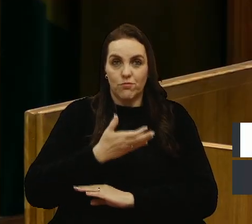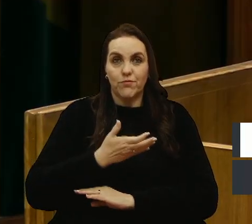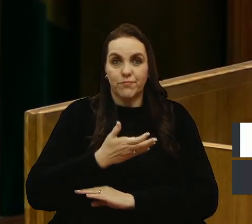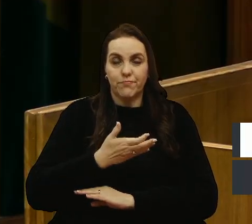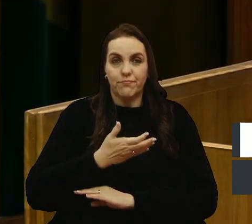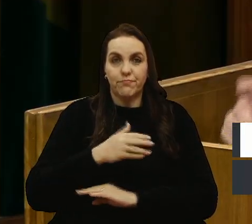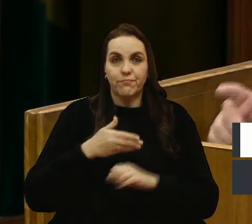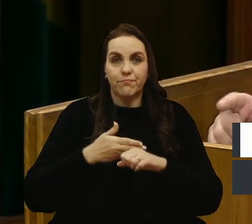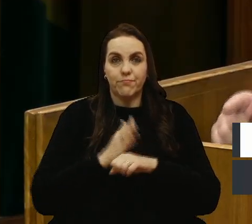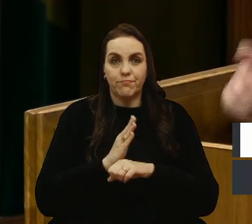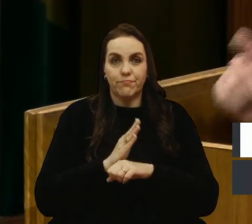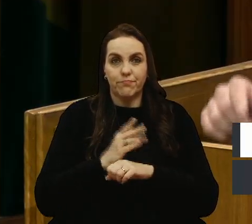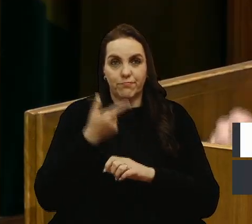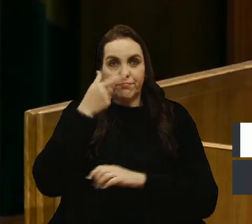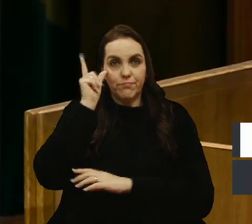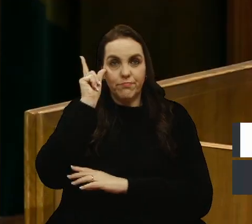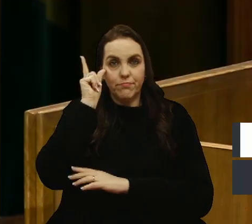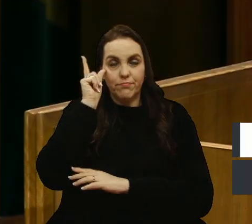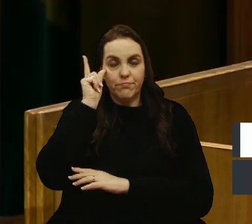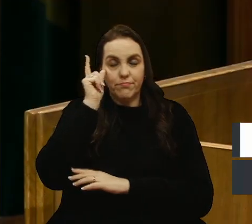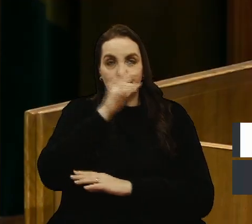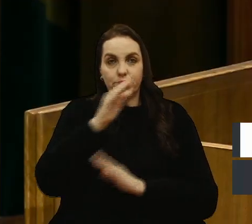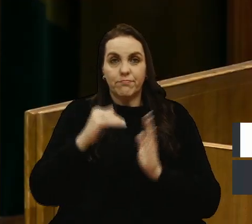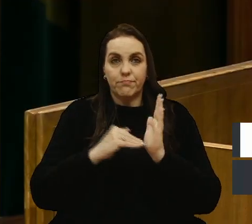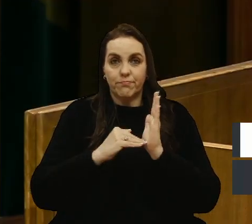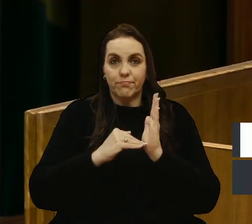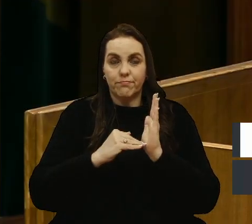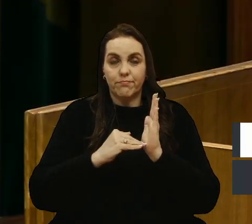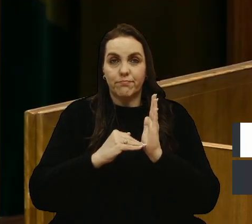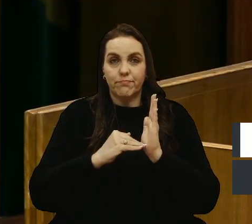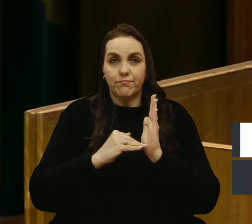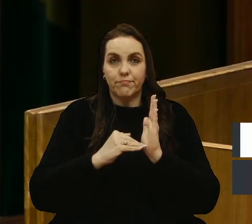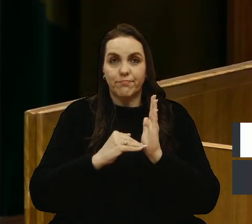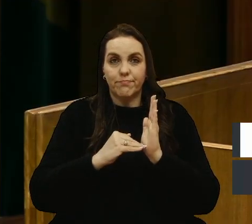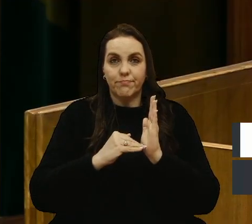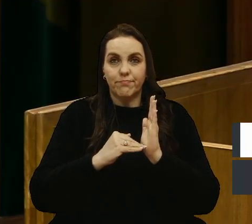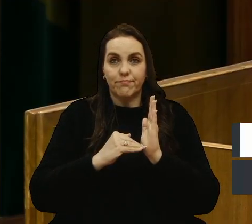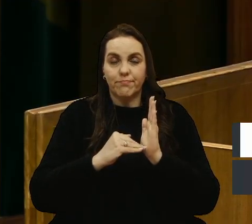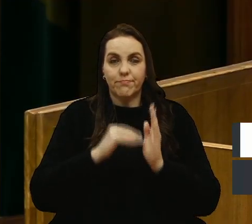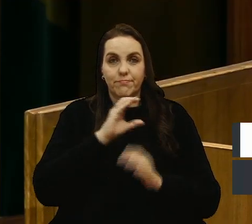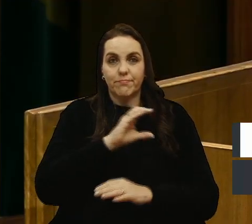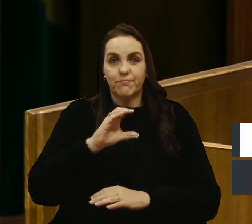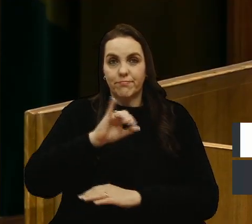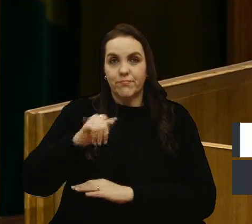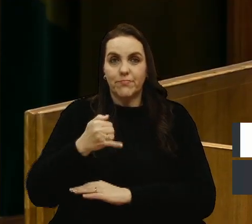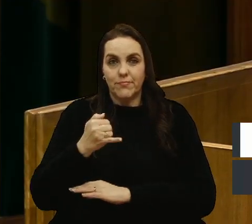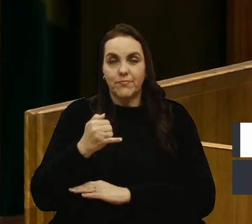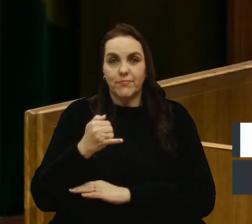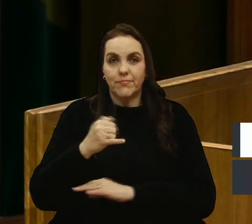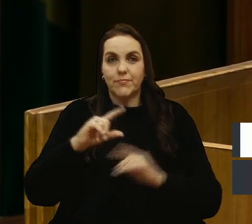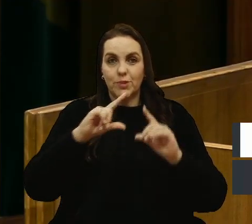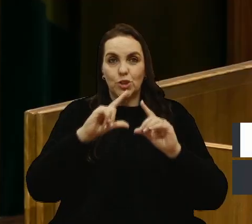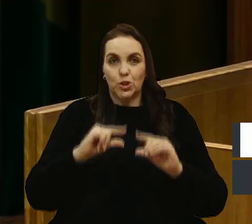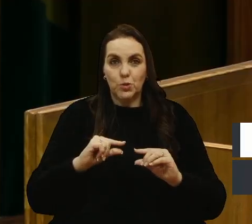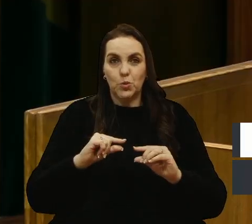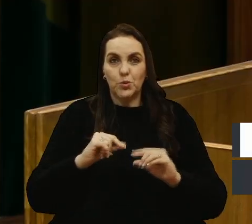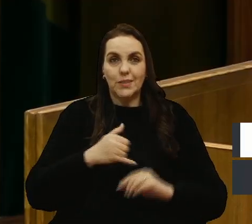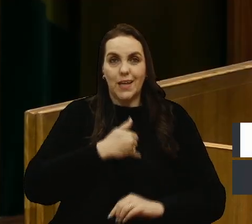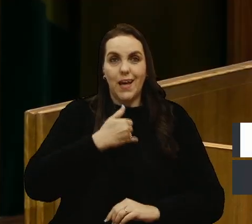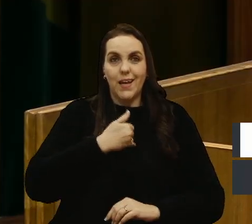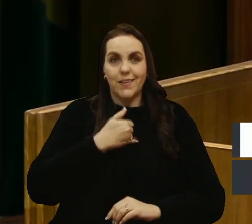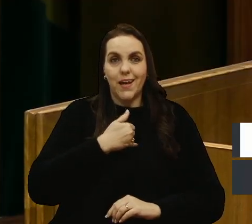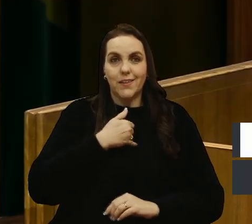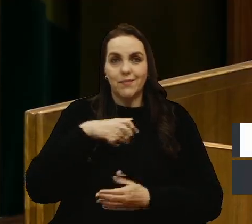de aprovar no dia de ontem na Câmara dos Deputados, na CCJ, a redução da